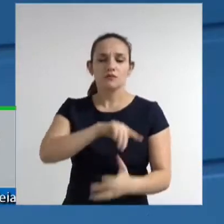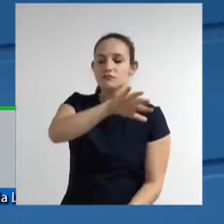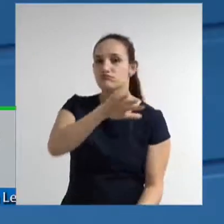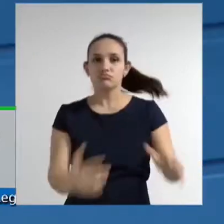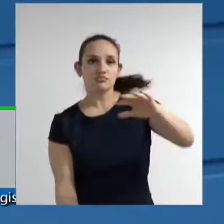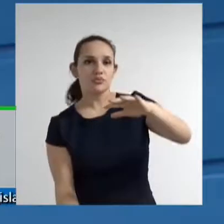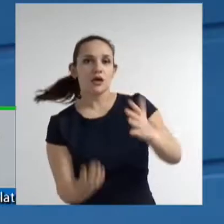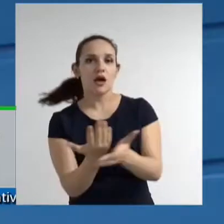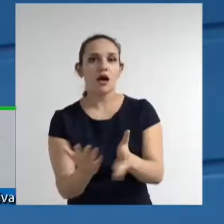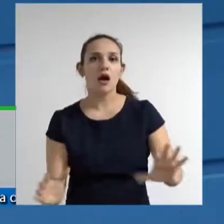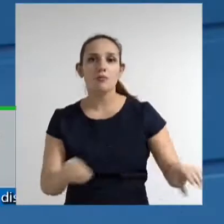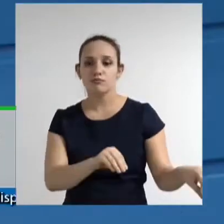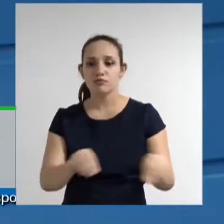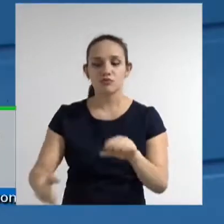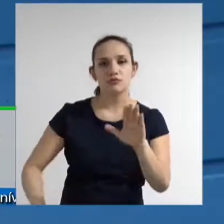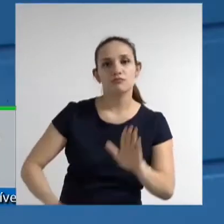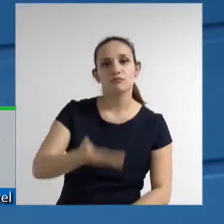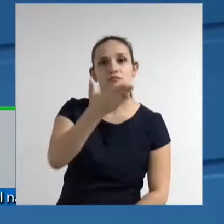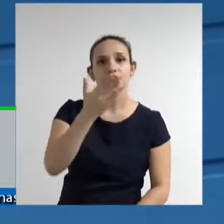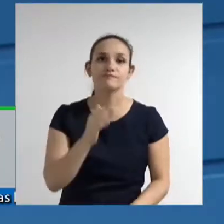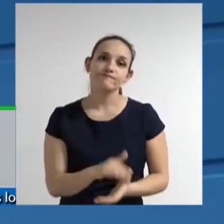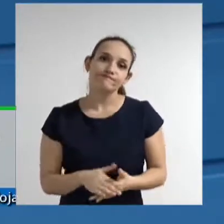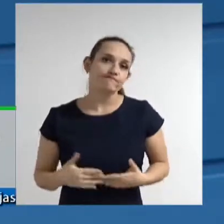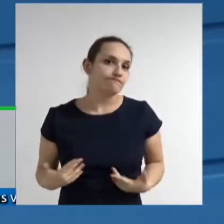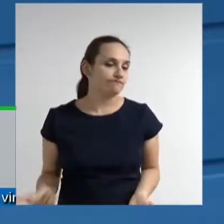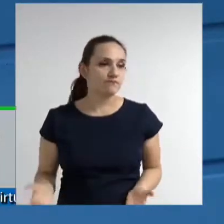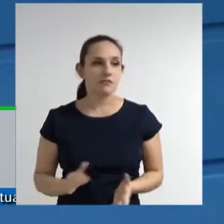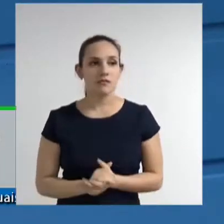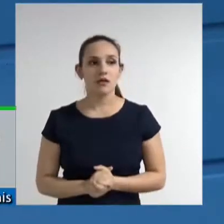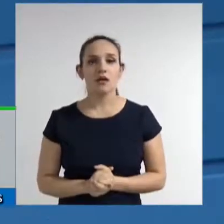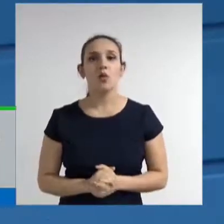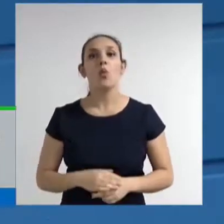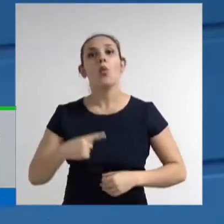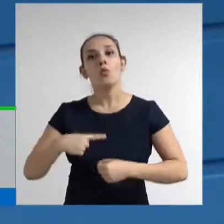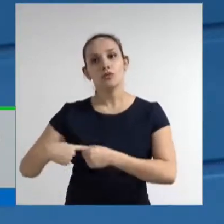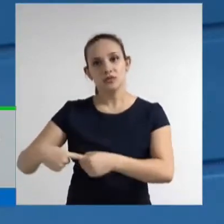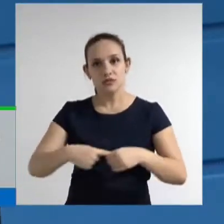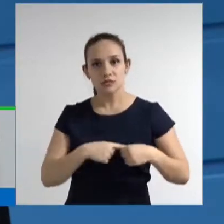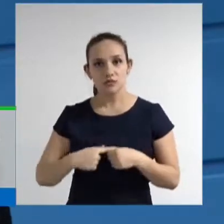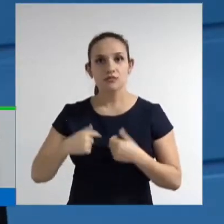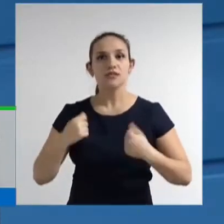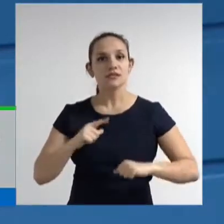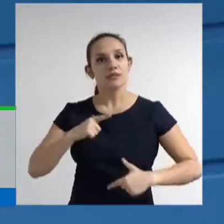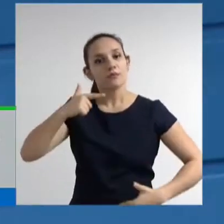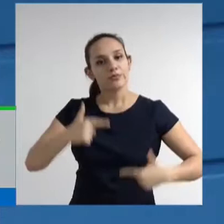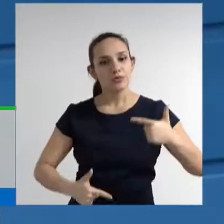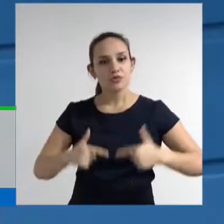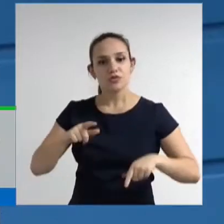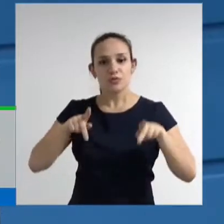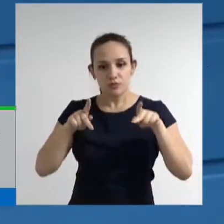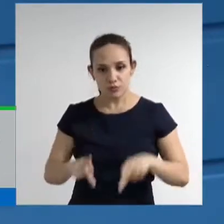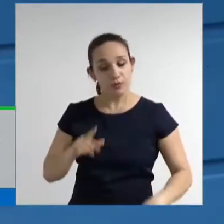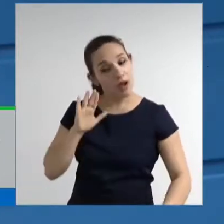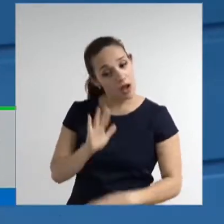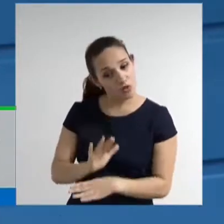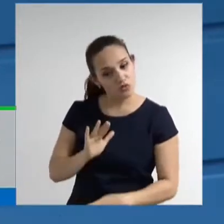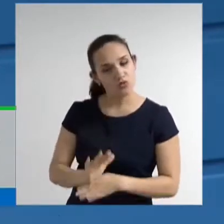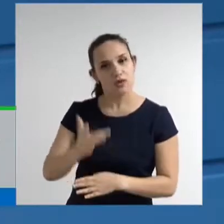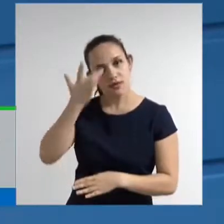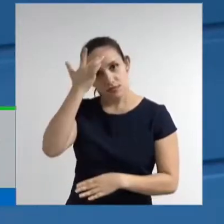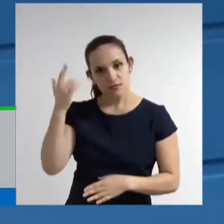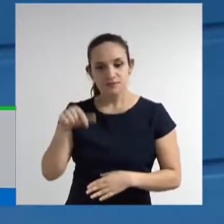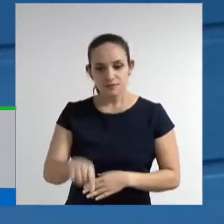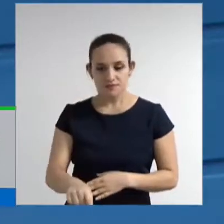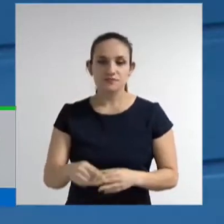foram removidos. Então, eu acho que os municípios devem ter políticas públicas voltadas, né, para